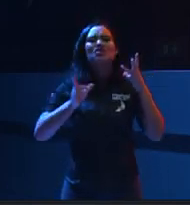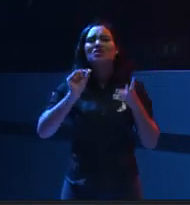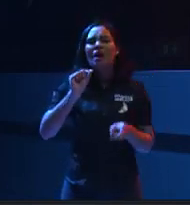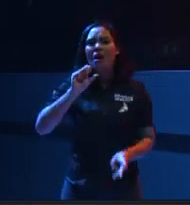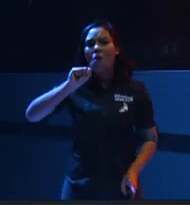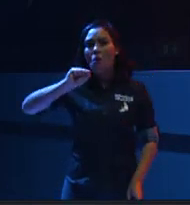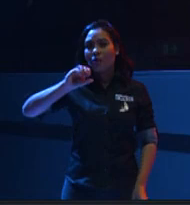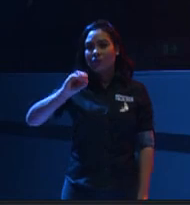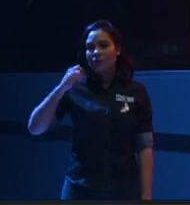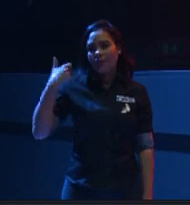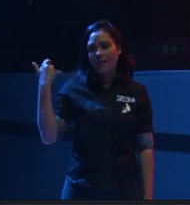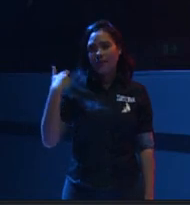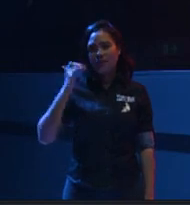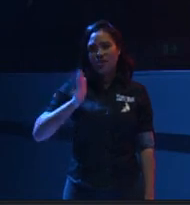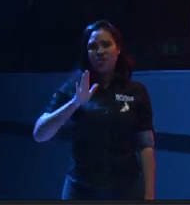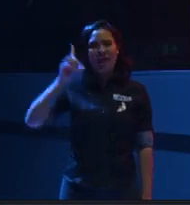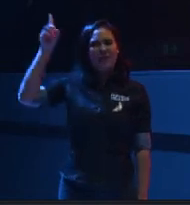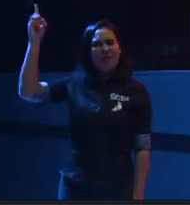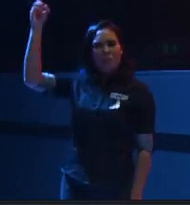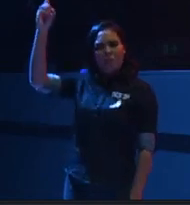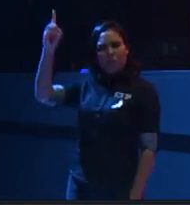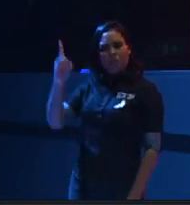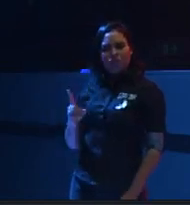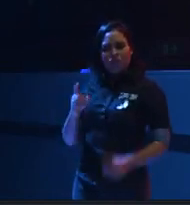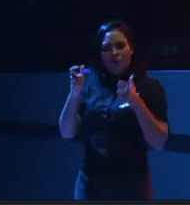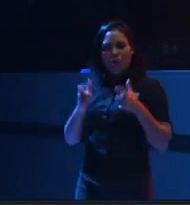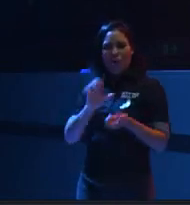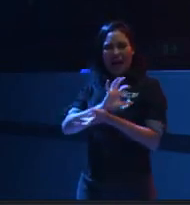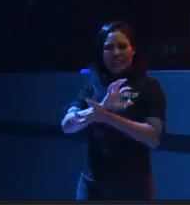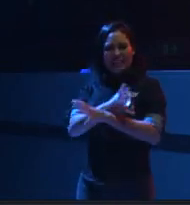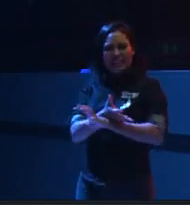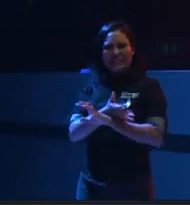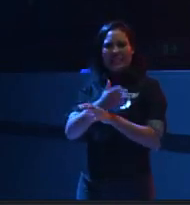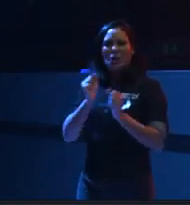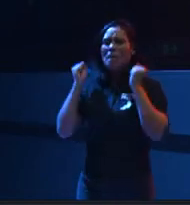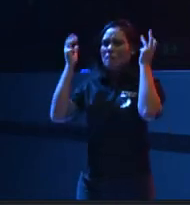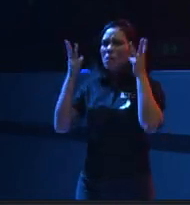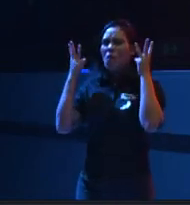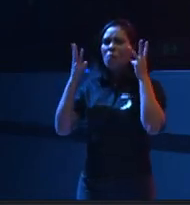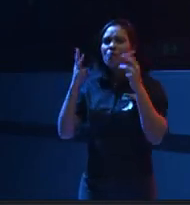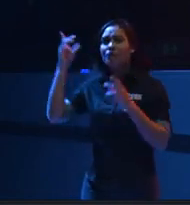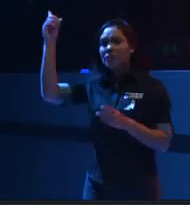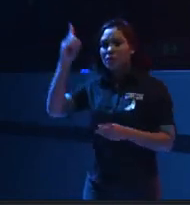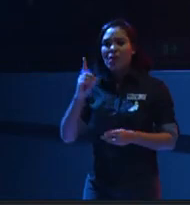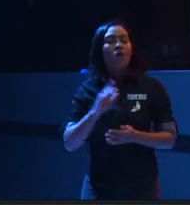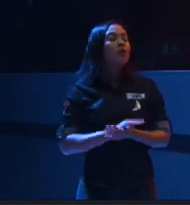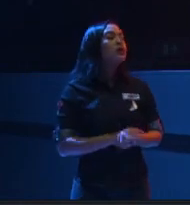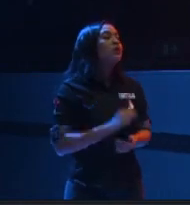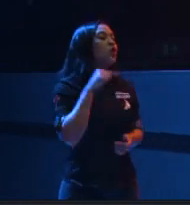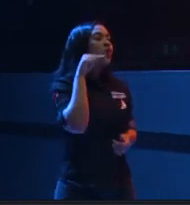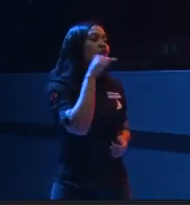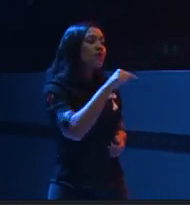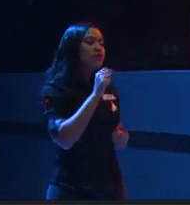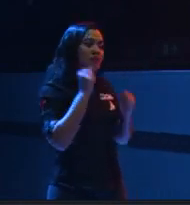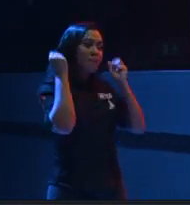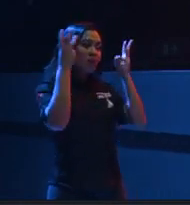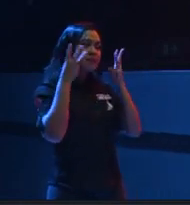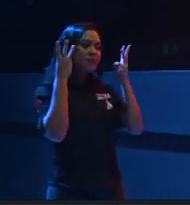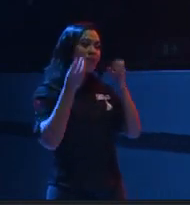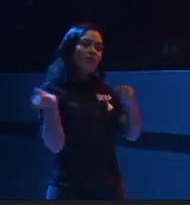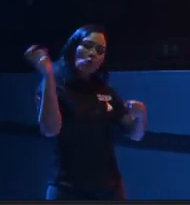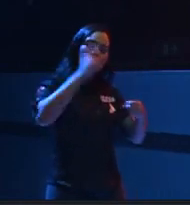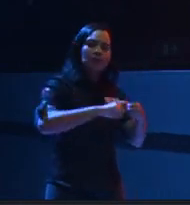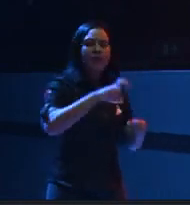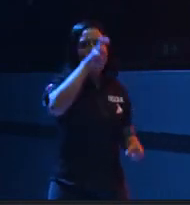Deus aparece por aí no deserto dizendo Moisés volta lá no Egito de onde você saiu de lá fugido com medo de ser